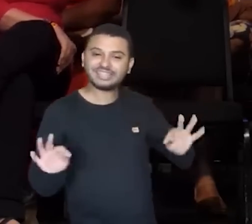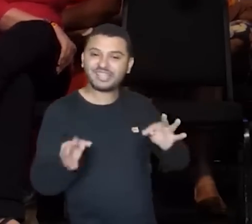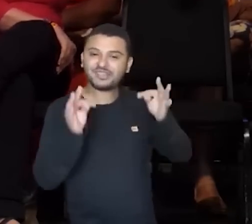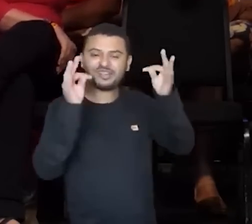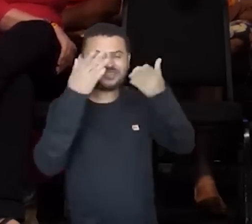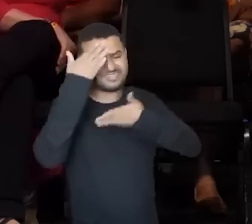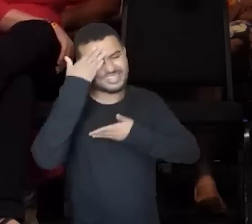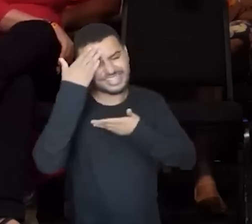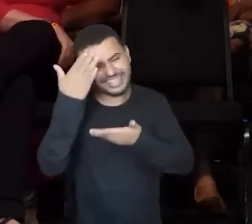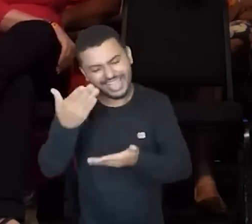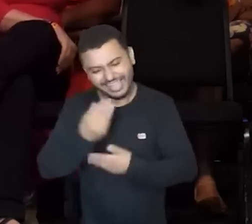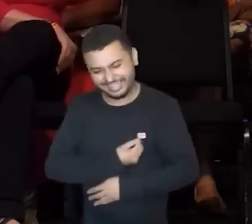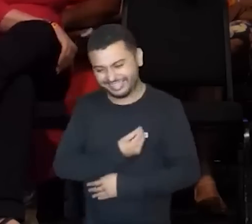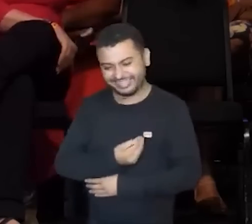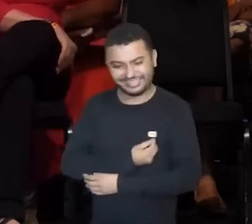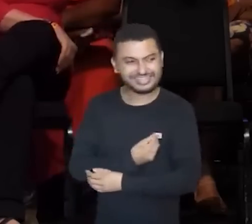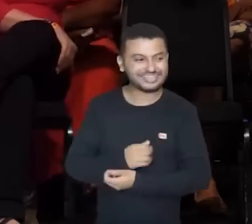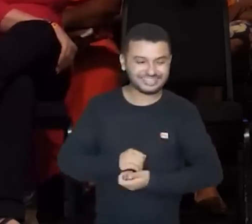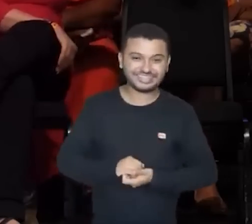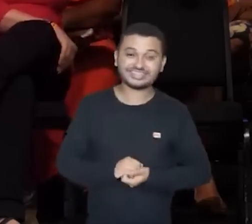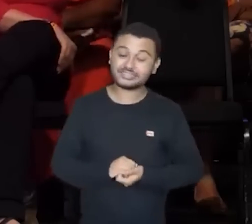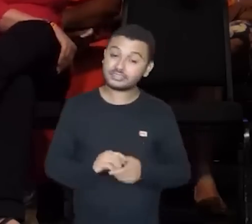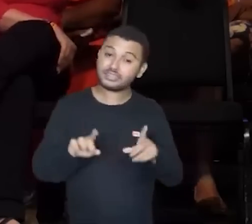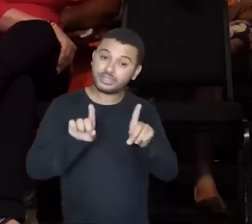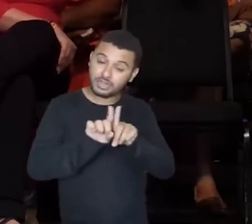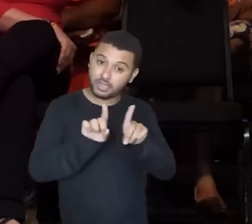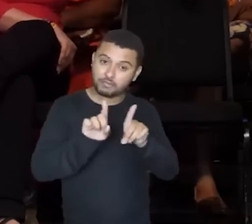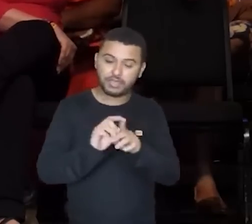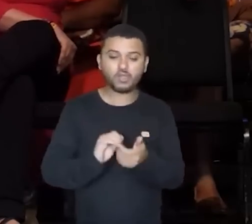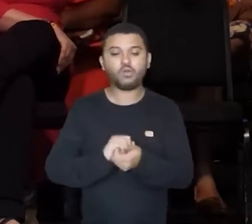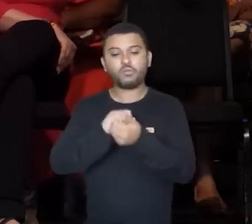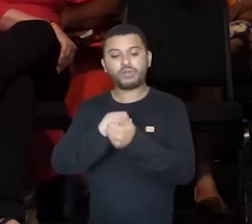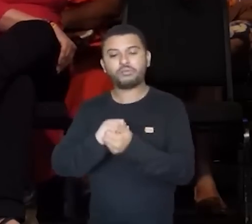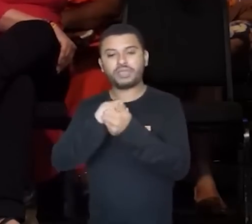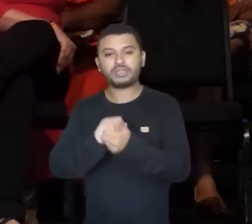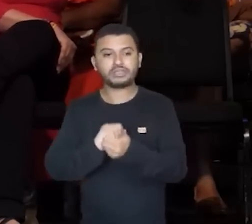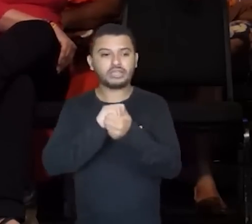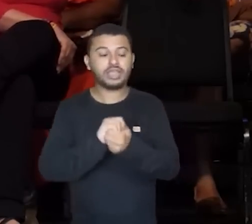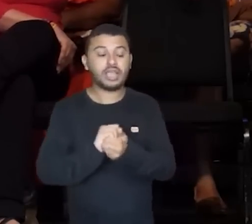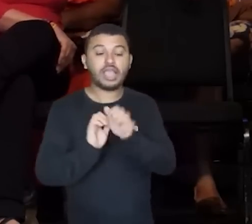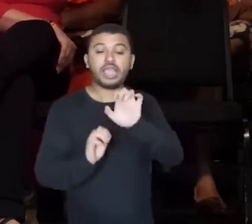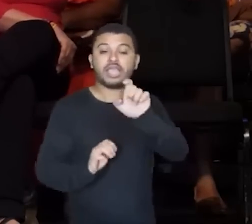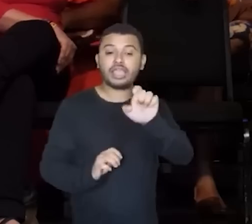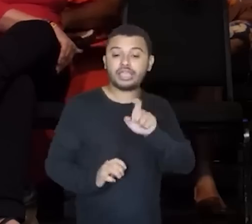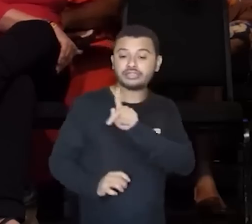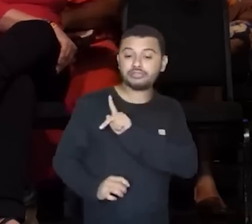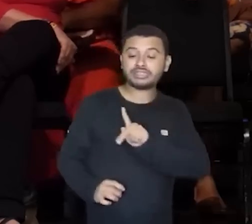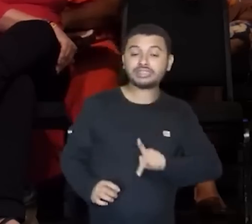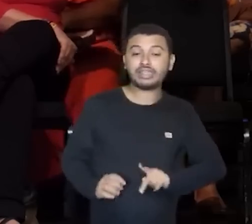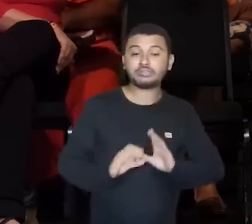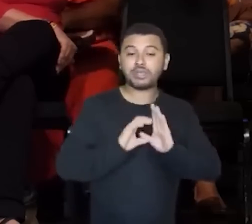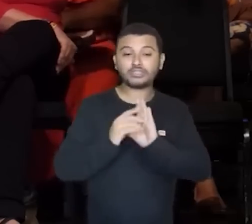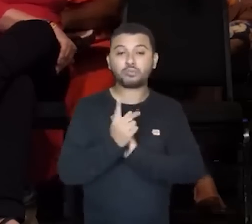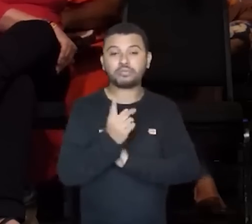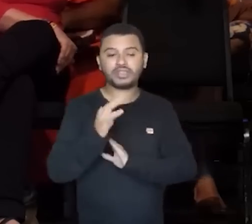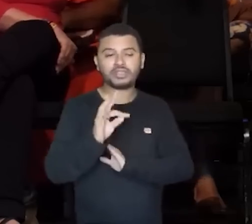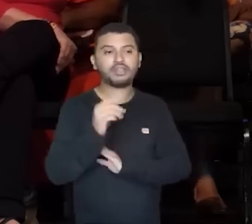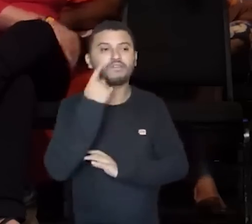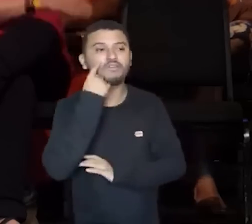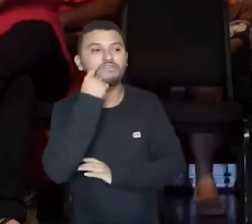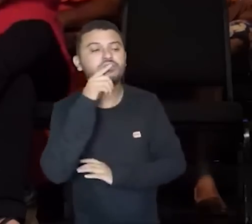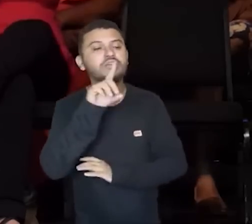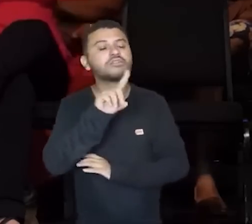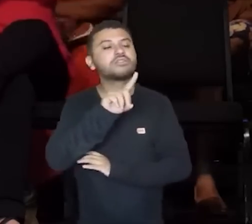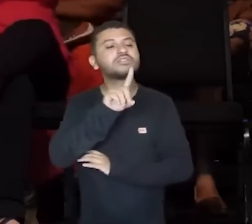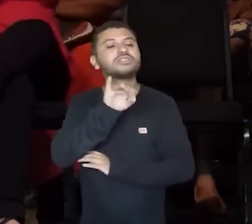pela presença. Quero também saudar os nossos ex-presidentes do PT. Estou vendo aqui o Zé Dirceu,